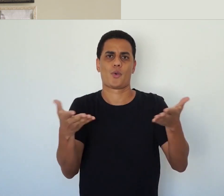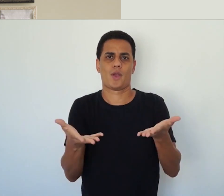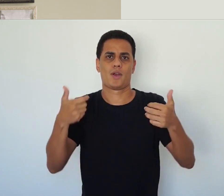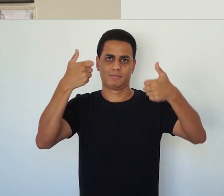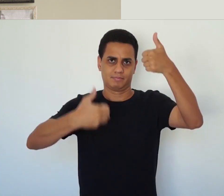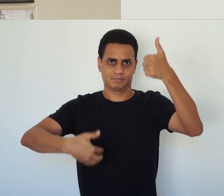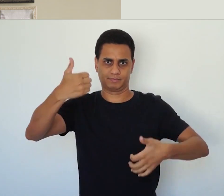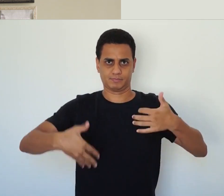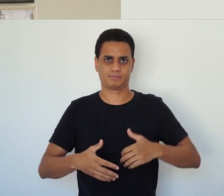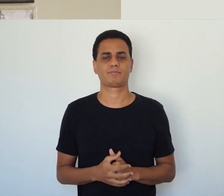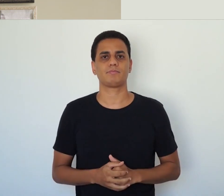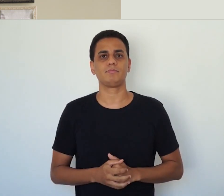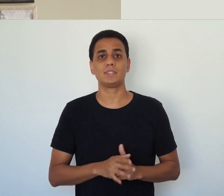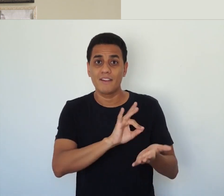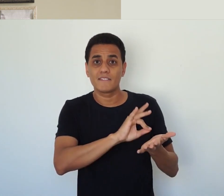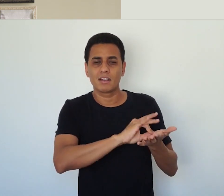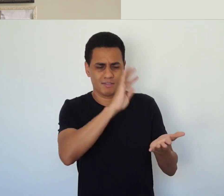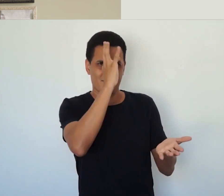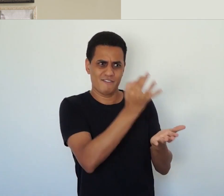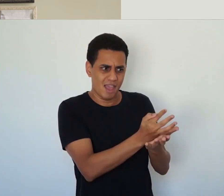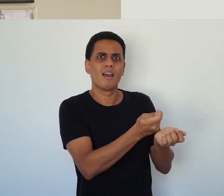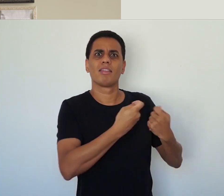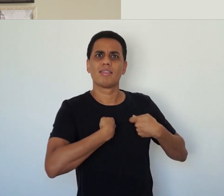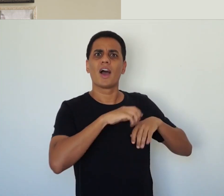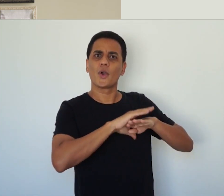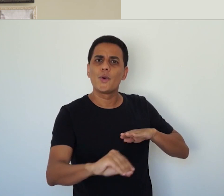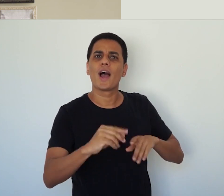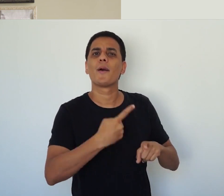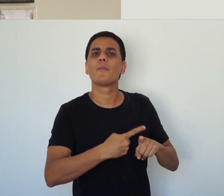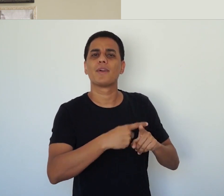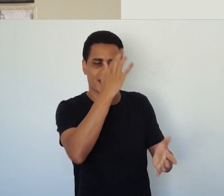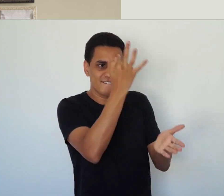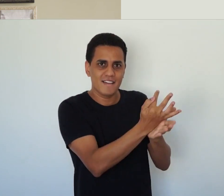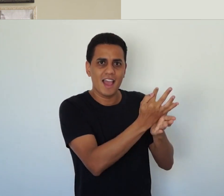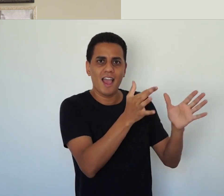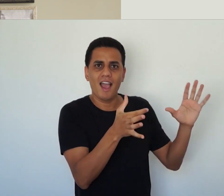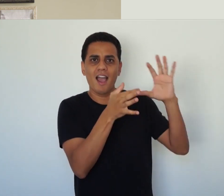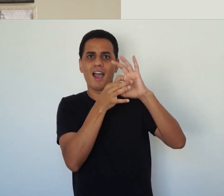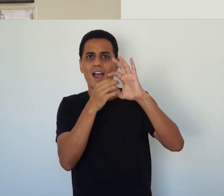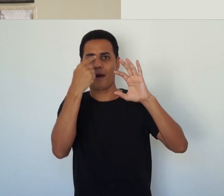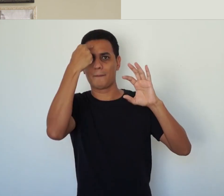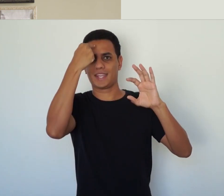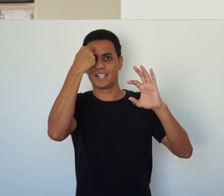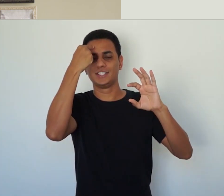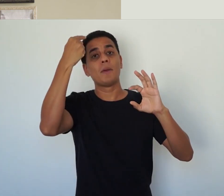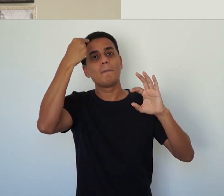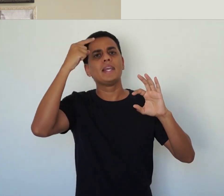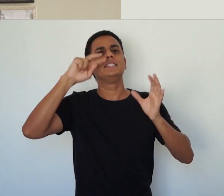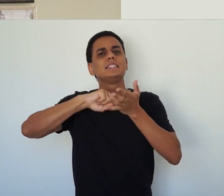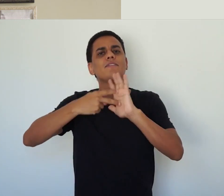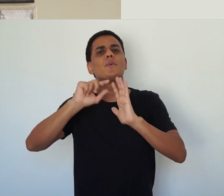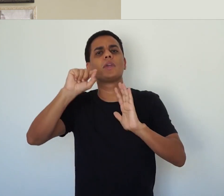com você. Na verdade, a fé cura porque ela toca a mente. E a mente